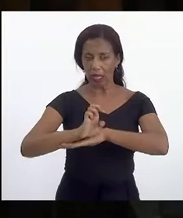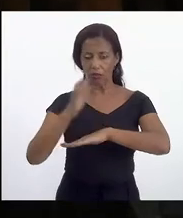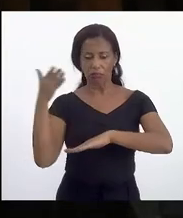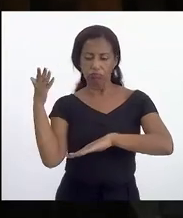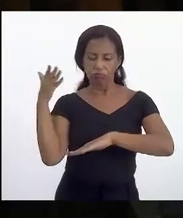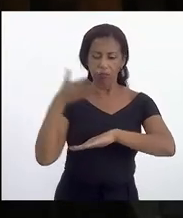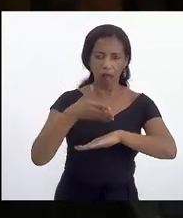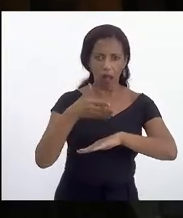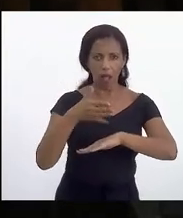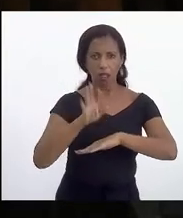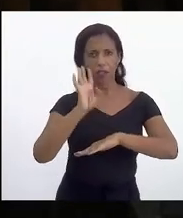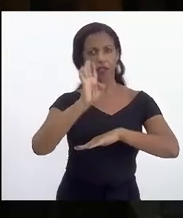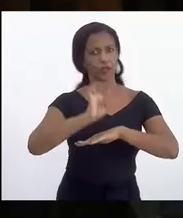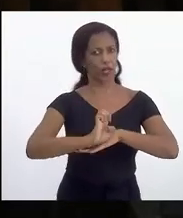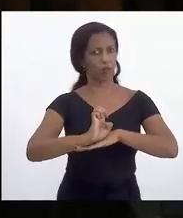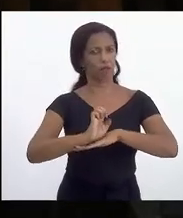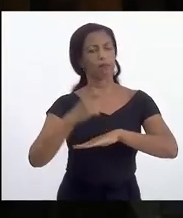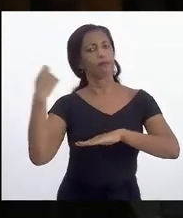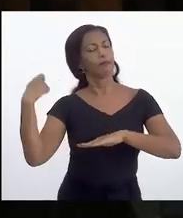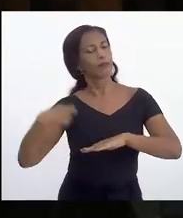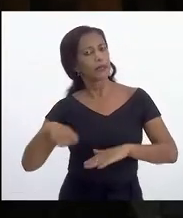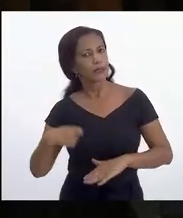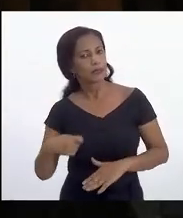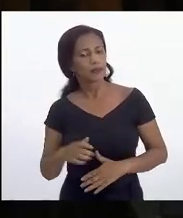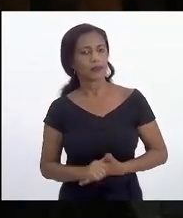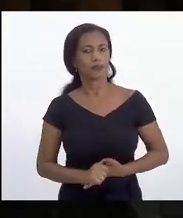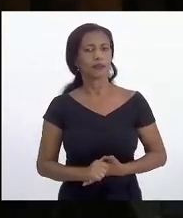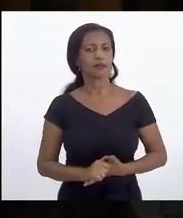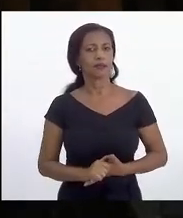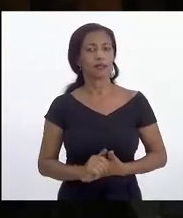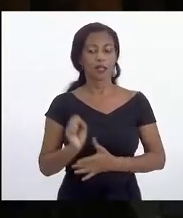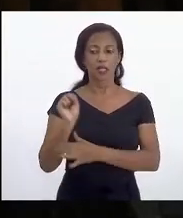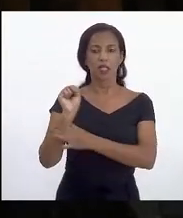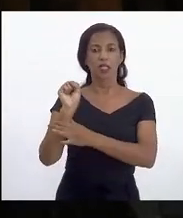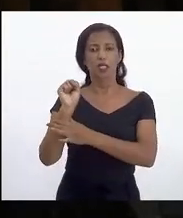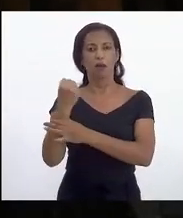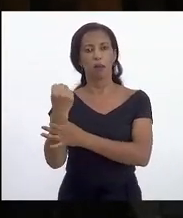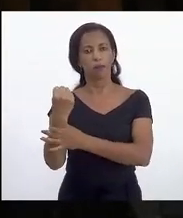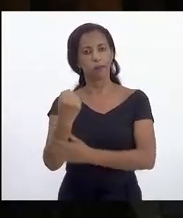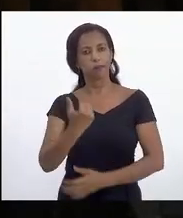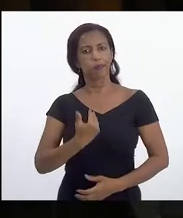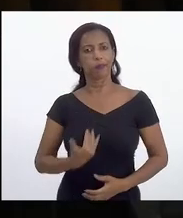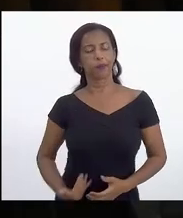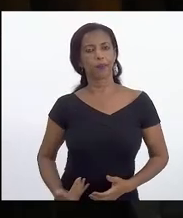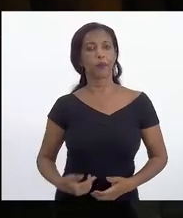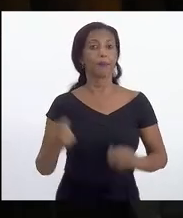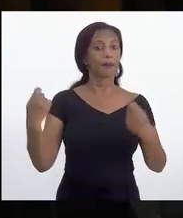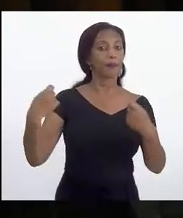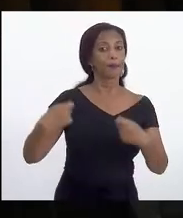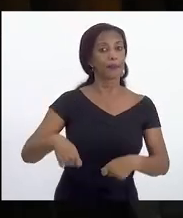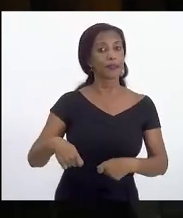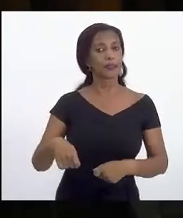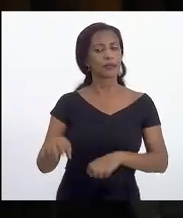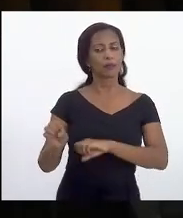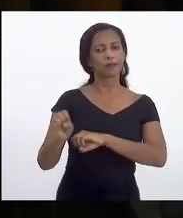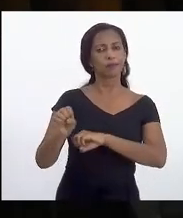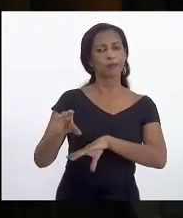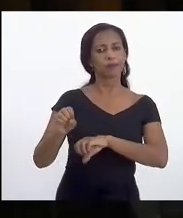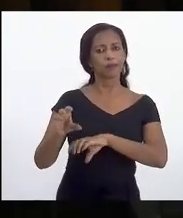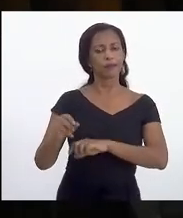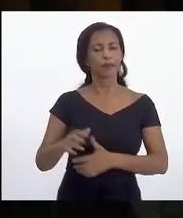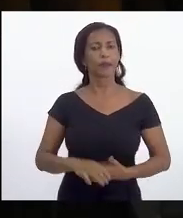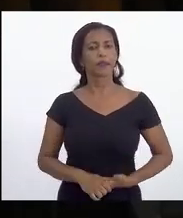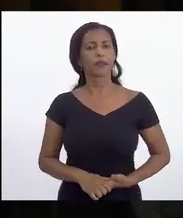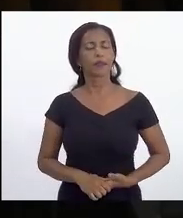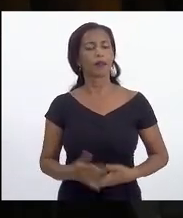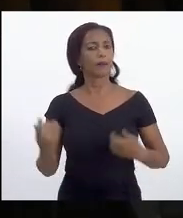especificamente precisa de Segurança Pública precisa de educação